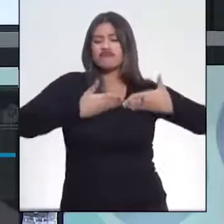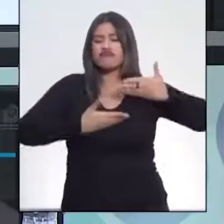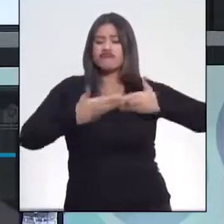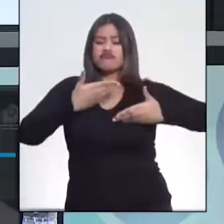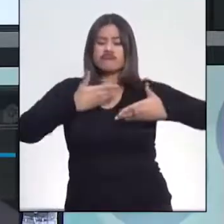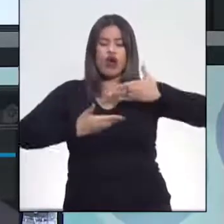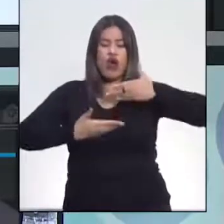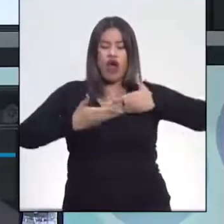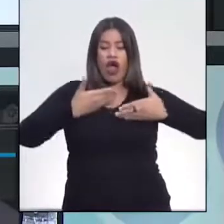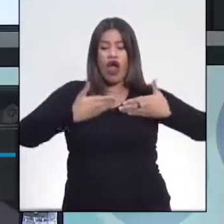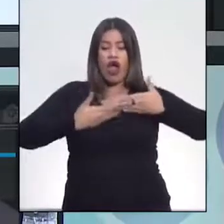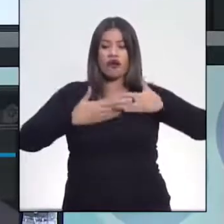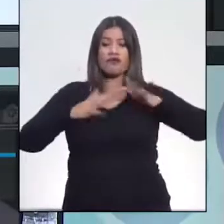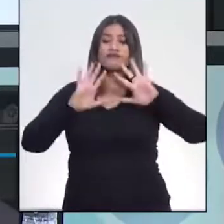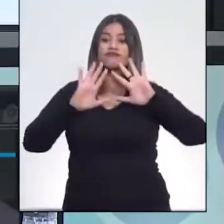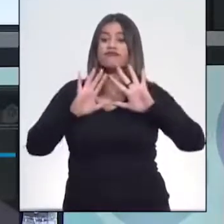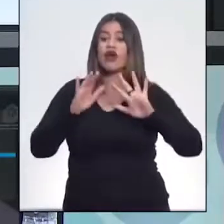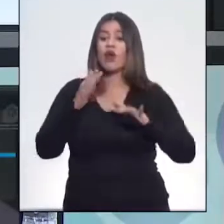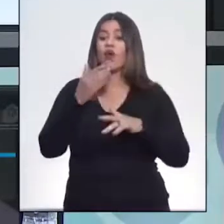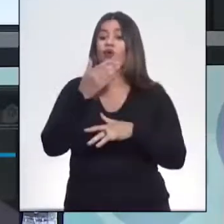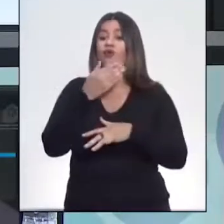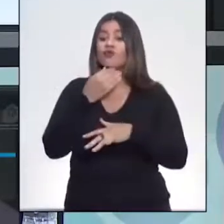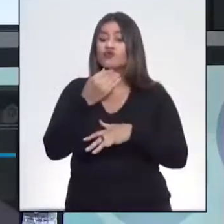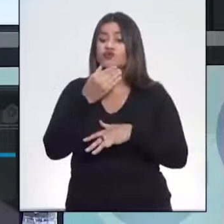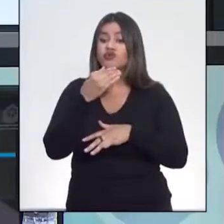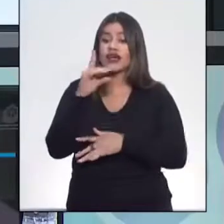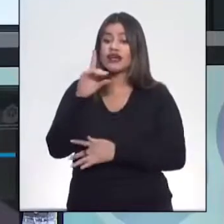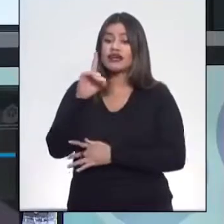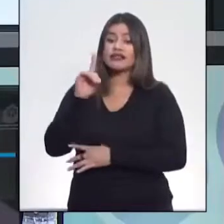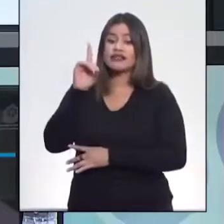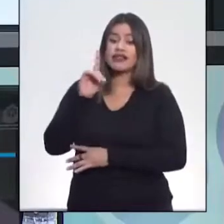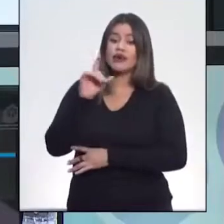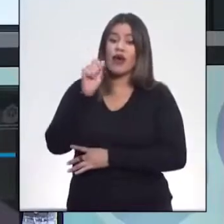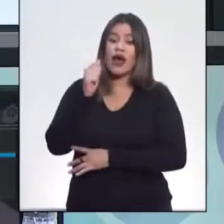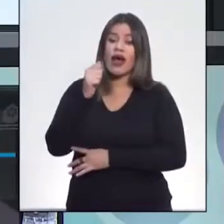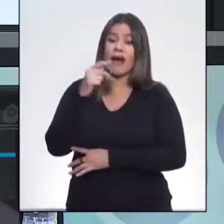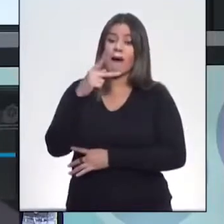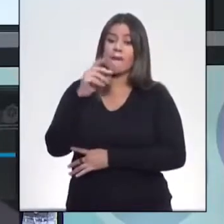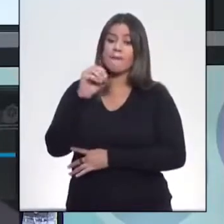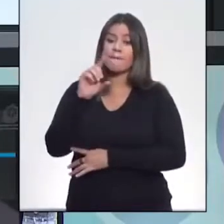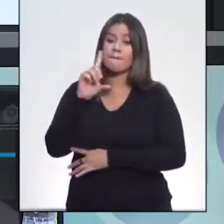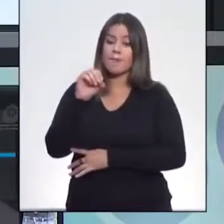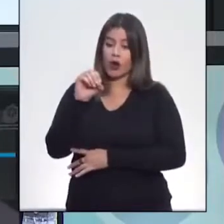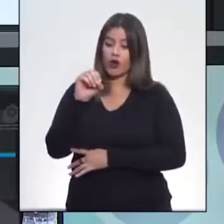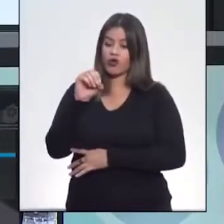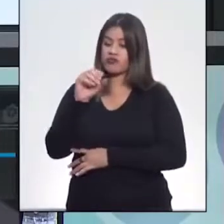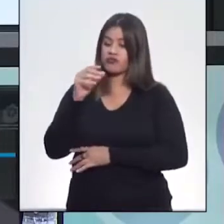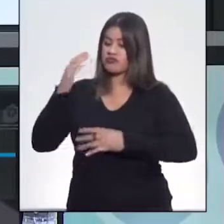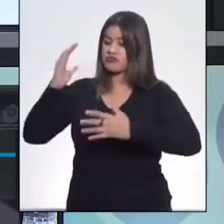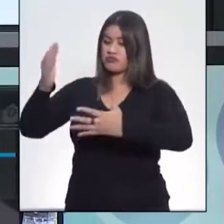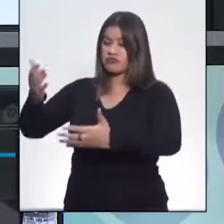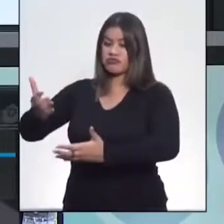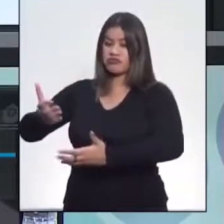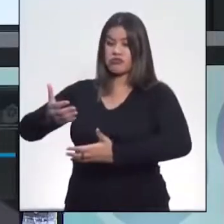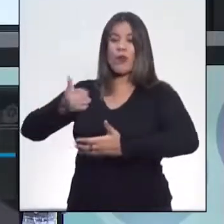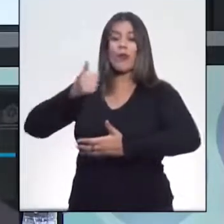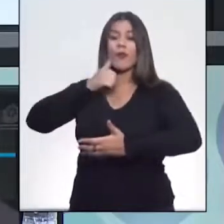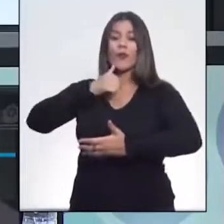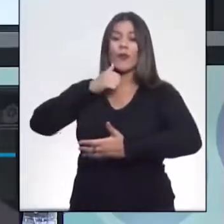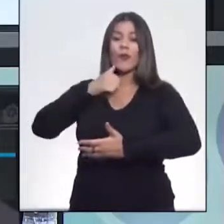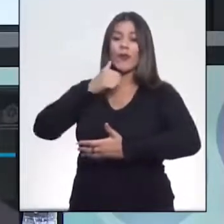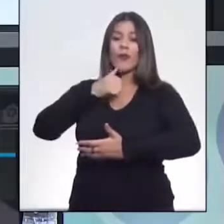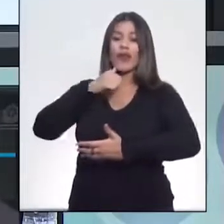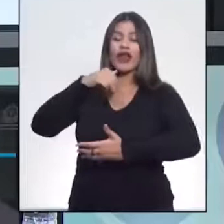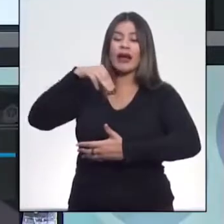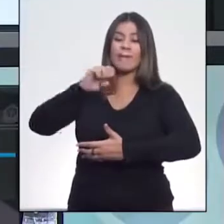Apolo toma a Medusa em seus braços dentro do Templo